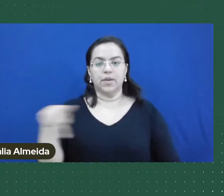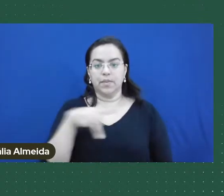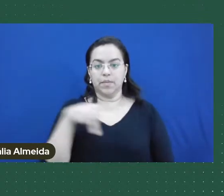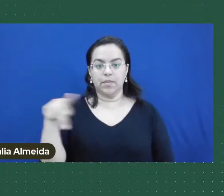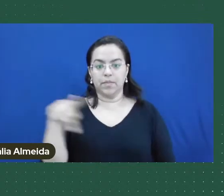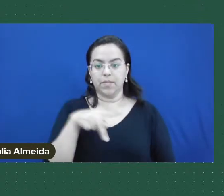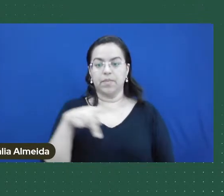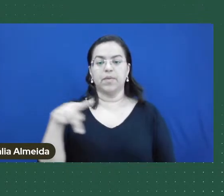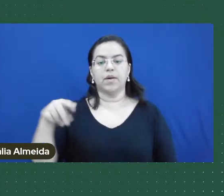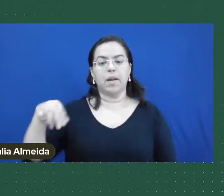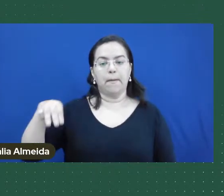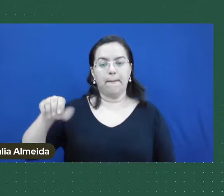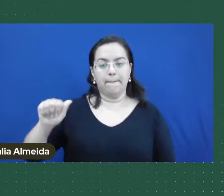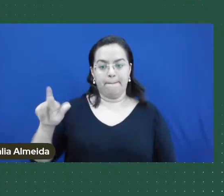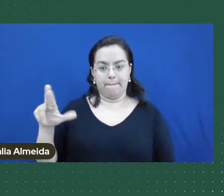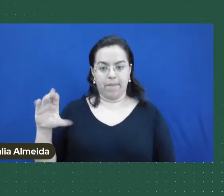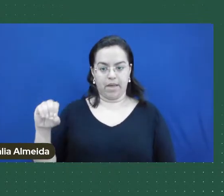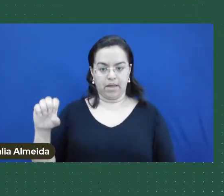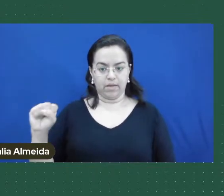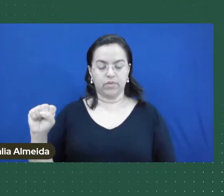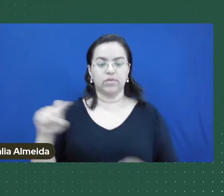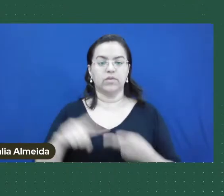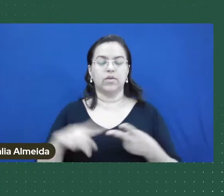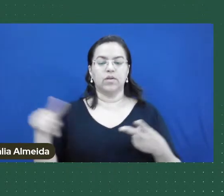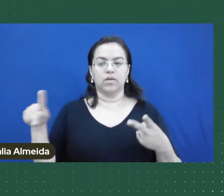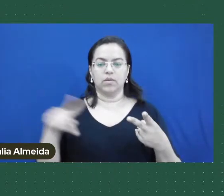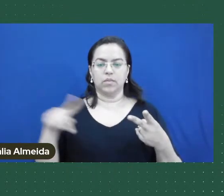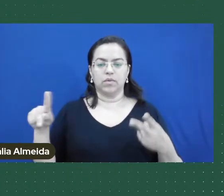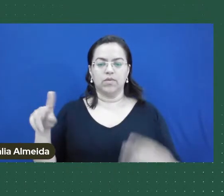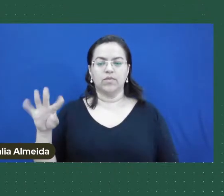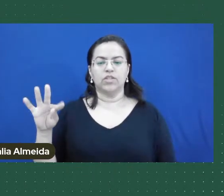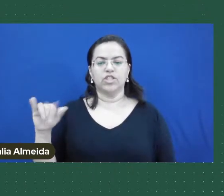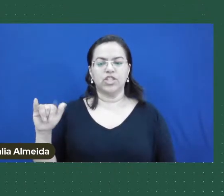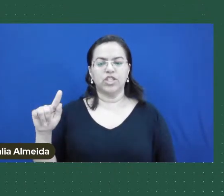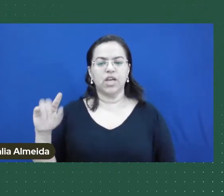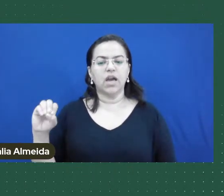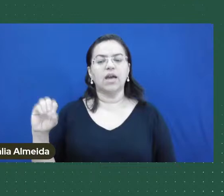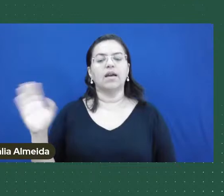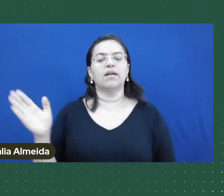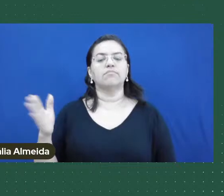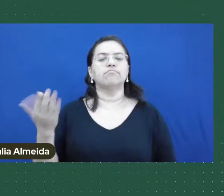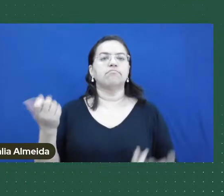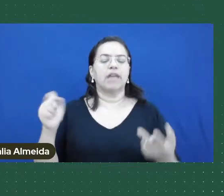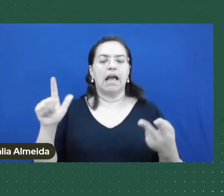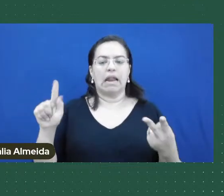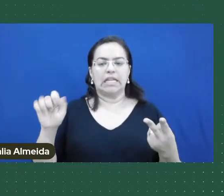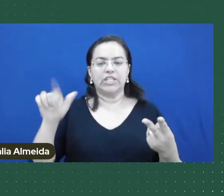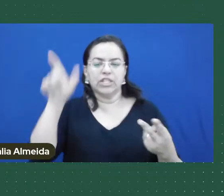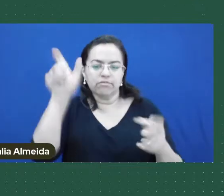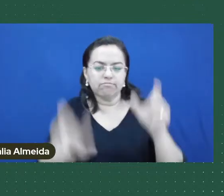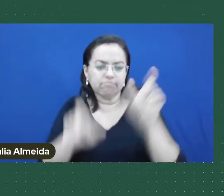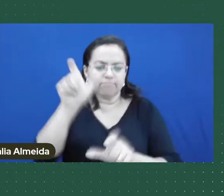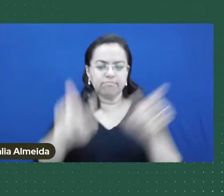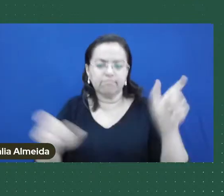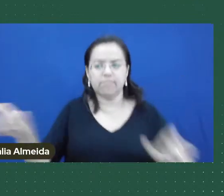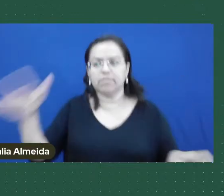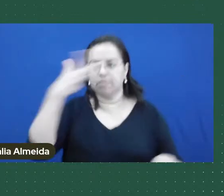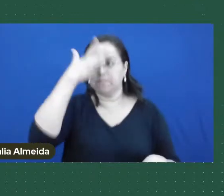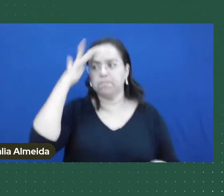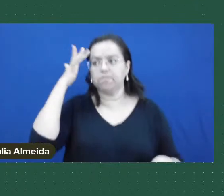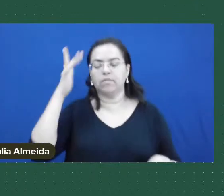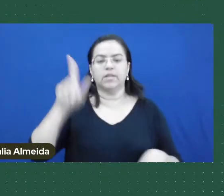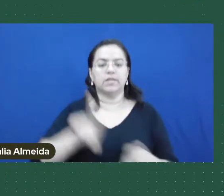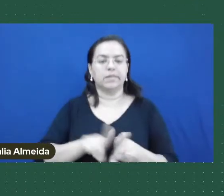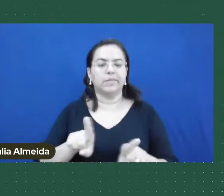Marcos, né, a professora Rosaline, o Tiago, o Alexandre, né, o Marcos também,